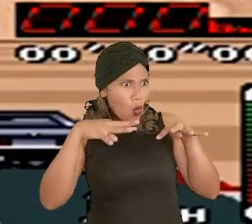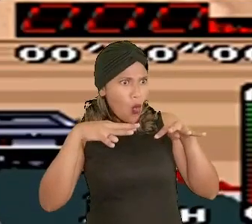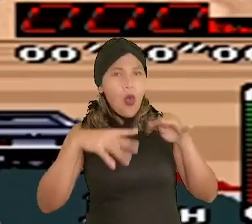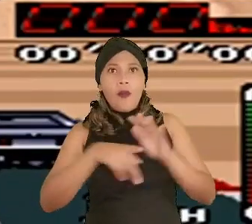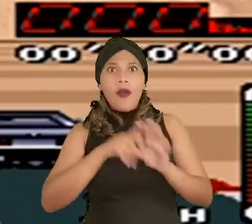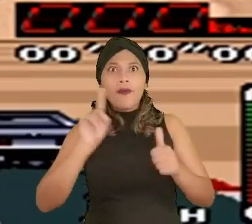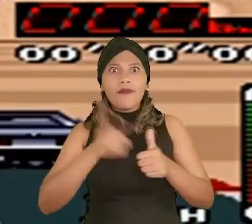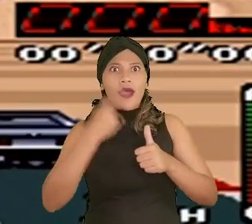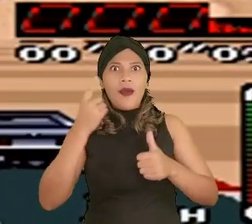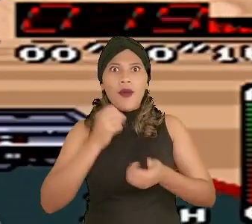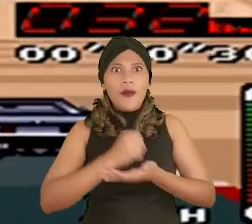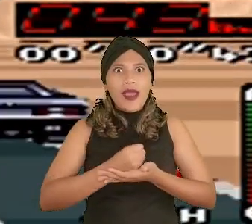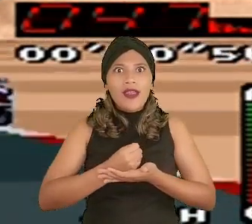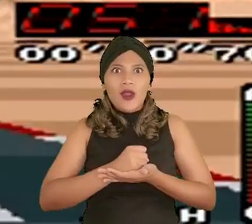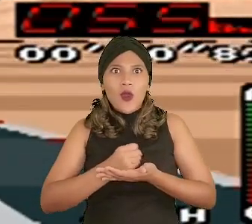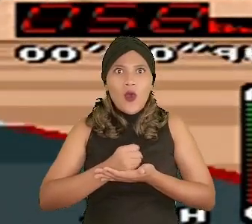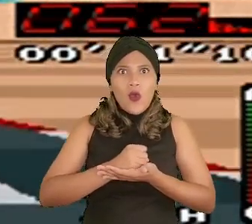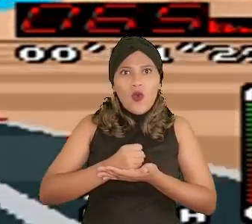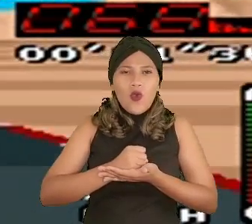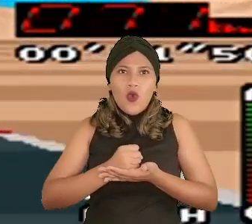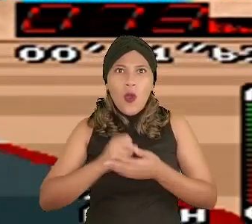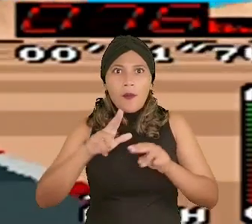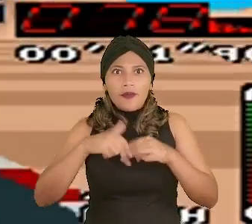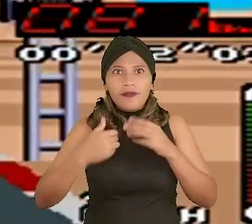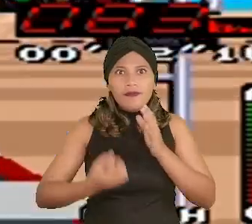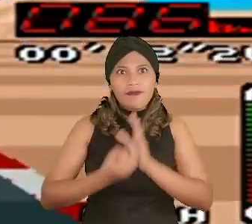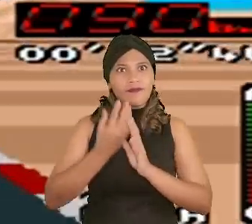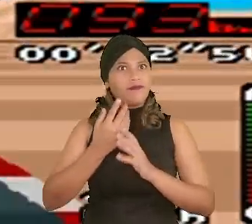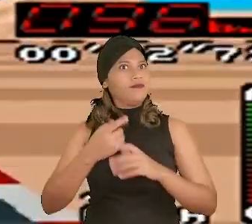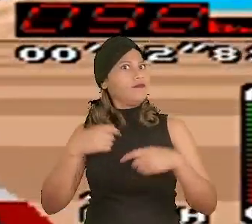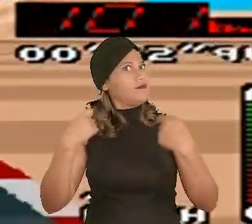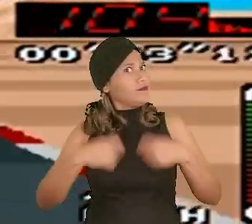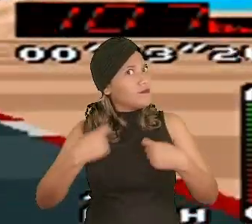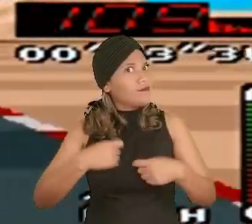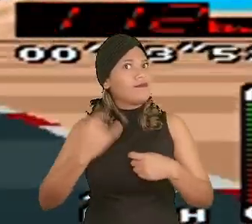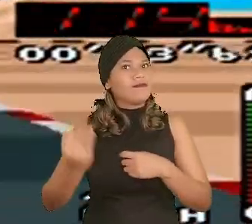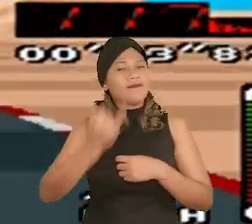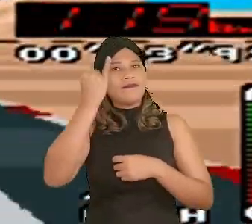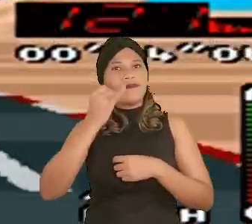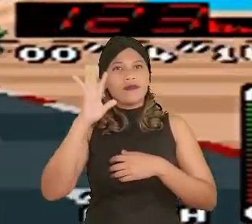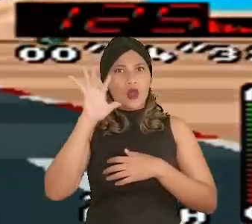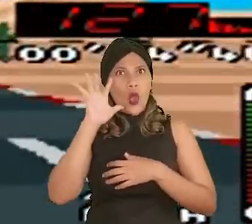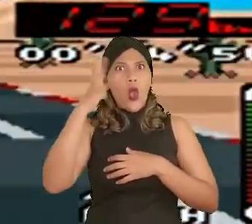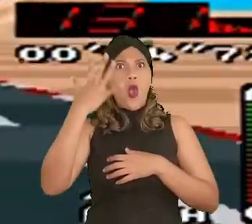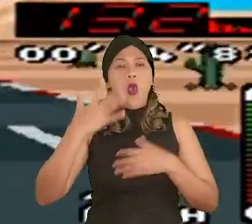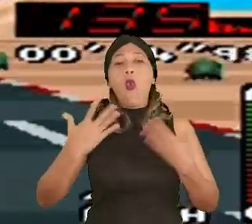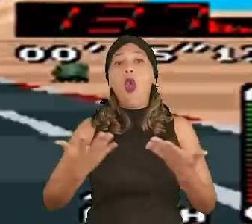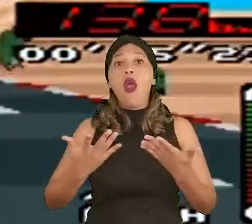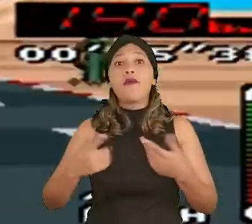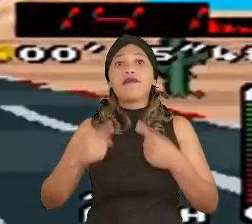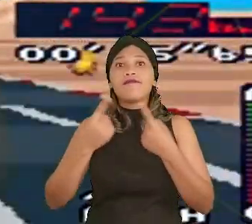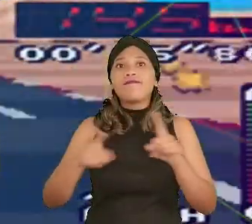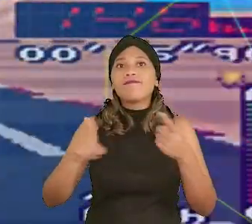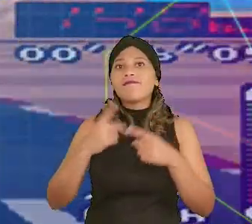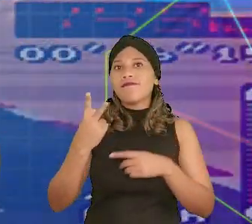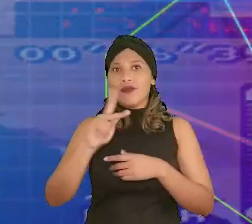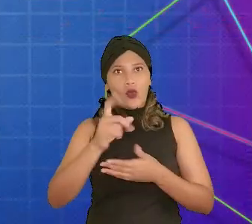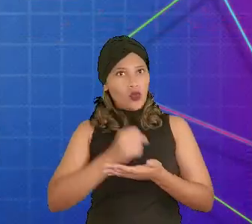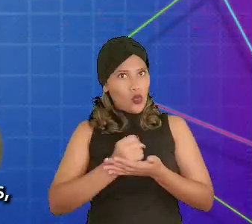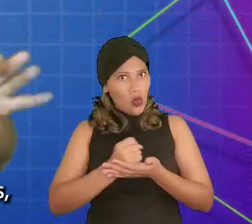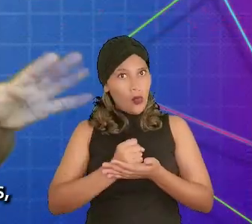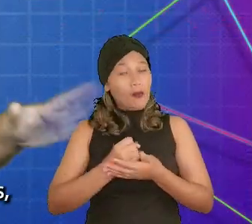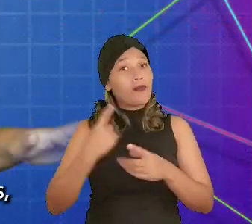jogadores em um primeiro momento. Por isso, ao criar um jogo, é extremamente importante decidir bem a composição da sua trilha